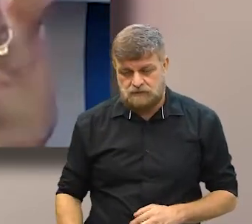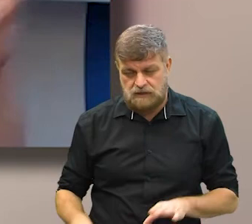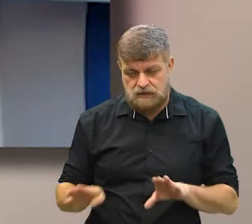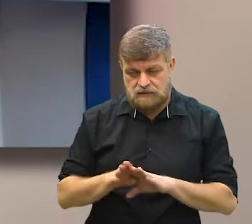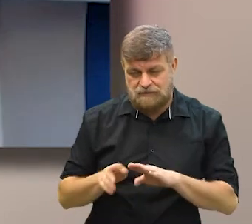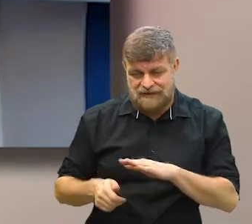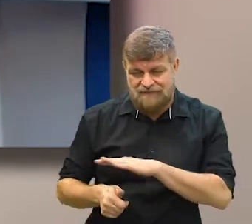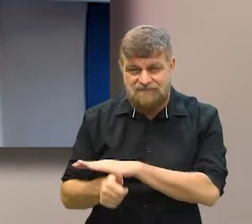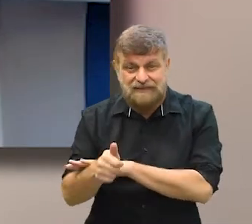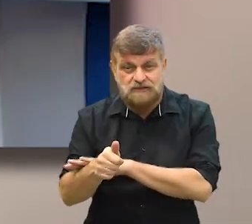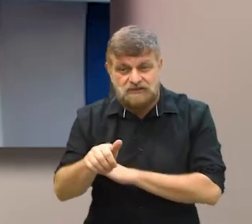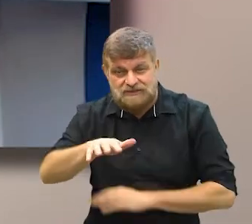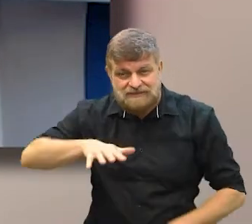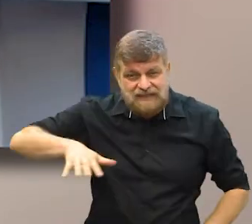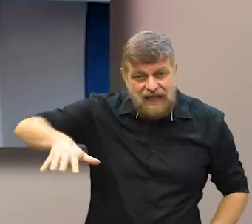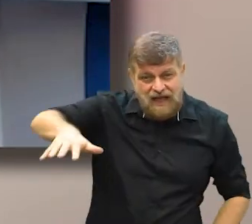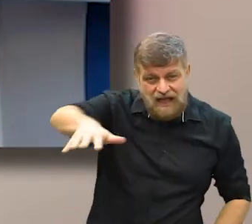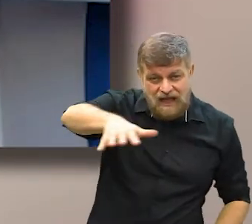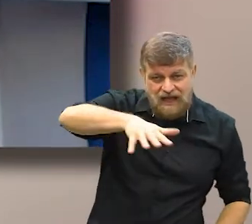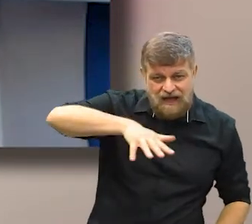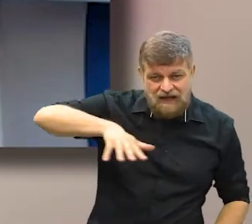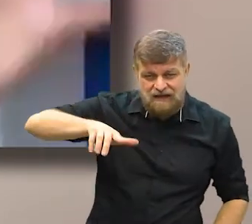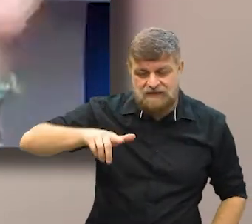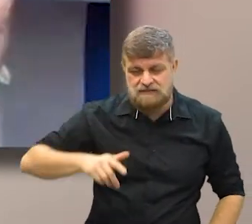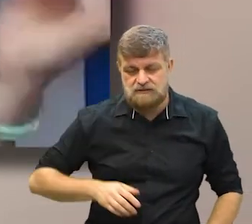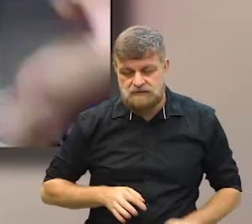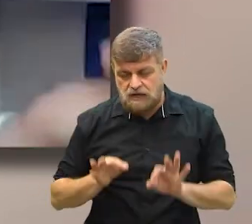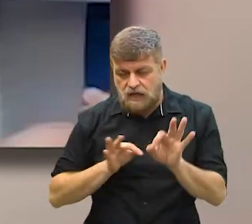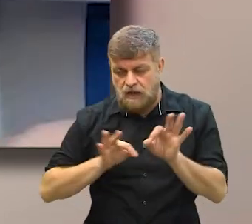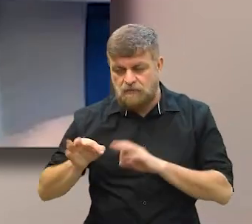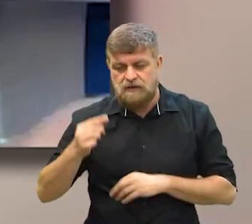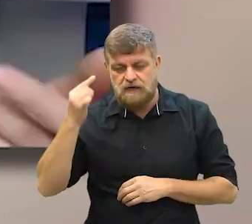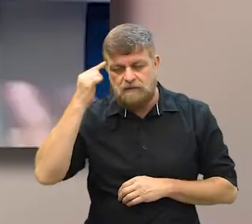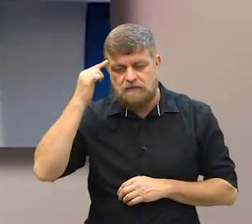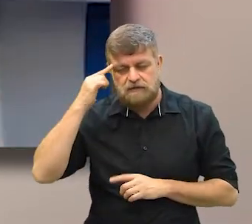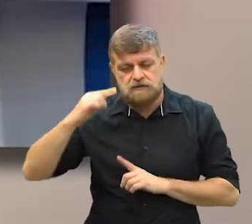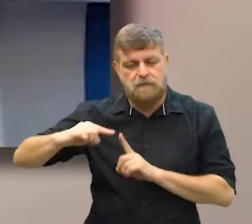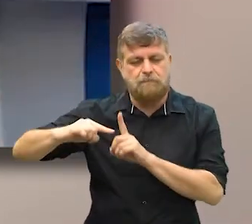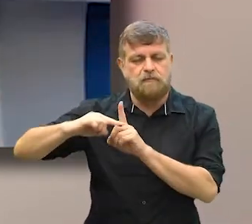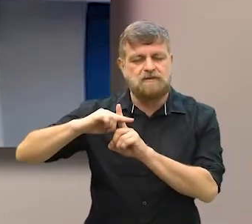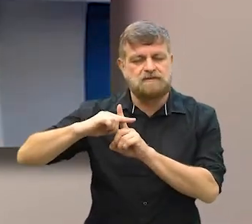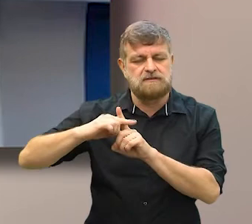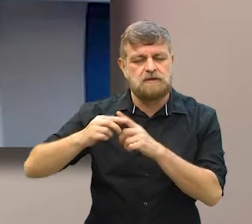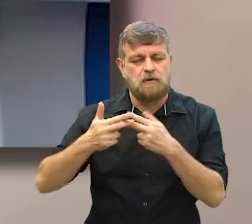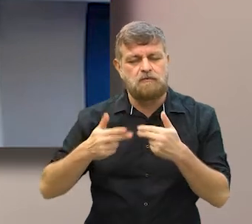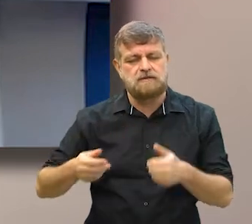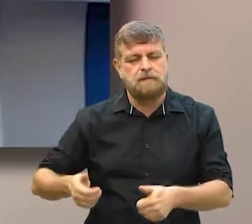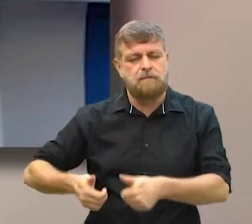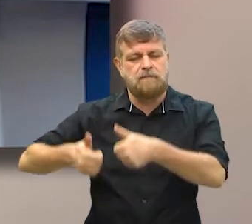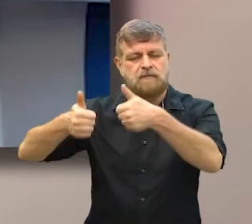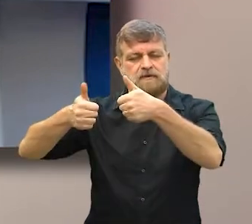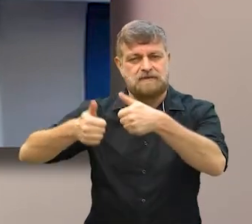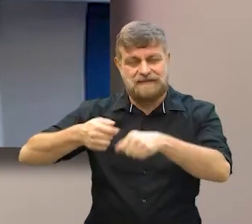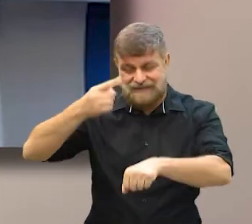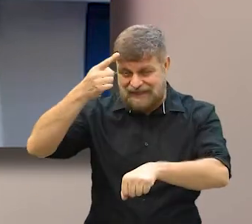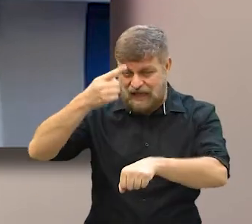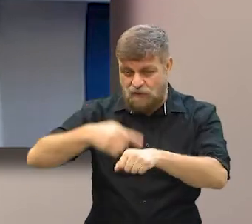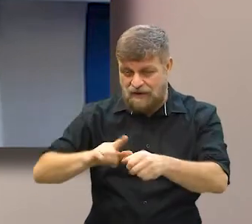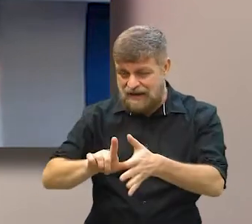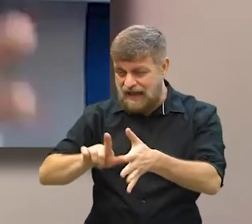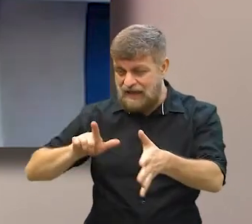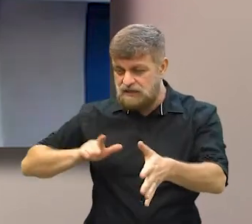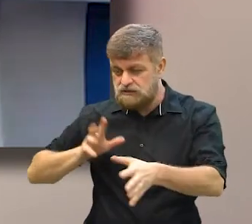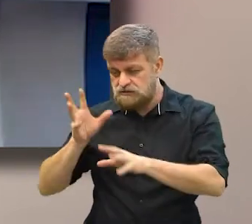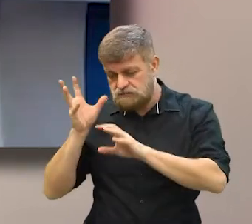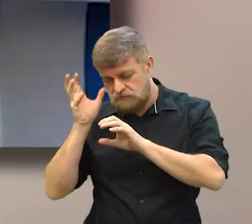um pouco na questão de programar a sua mente positivamente, exatamente antes de